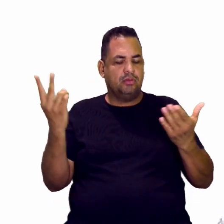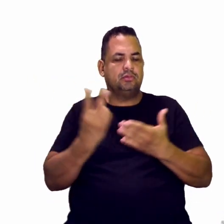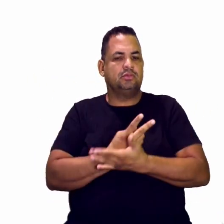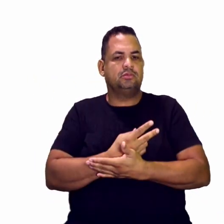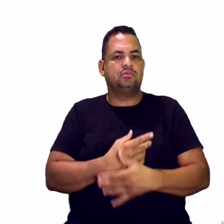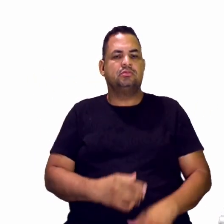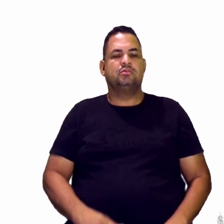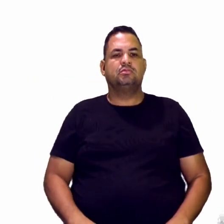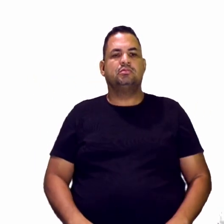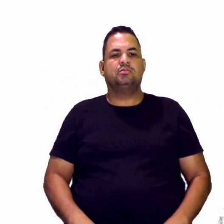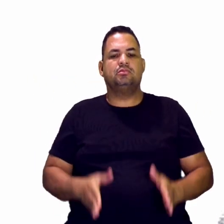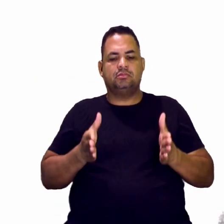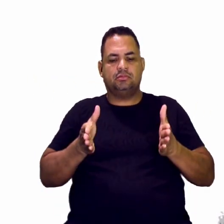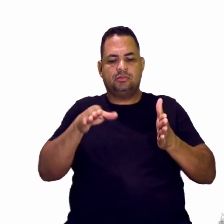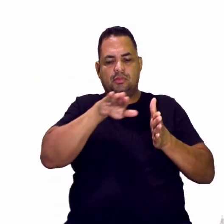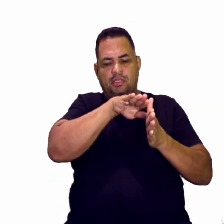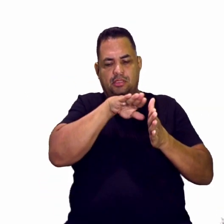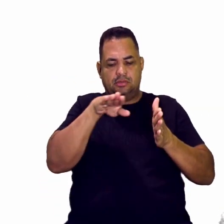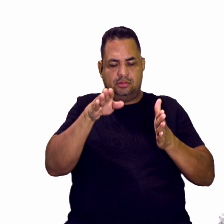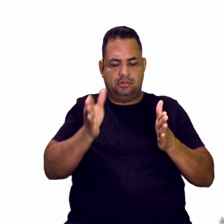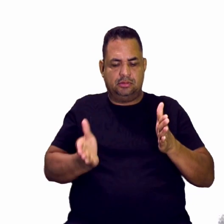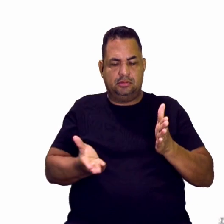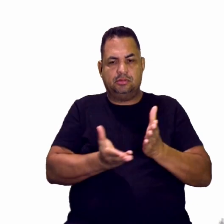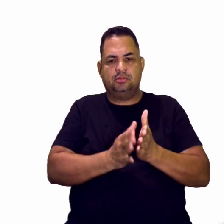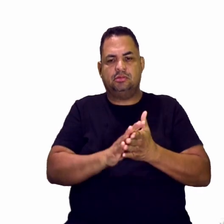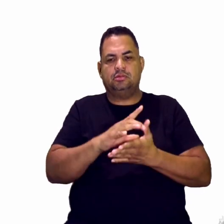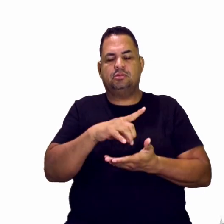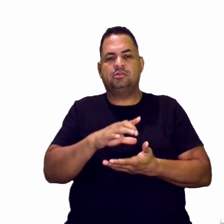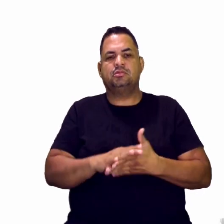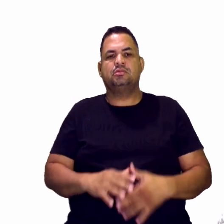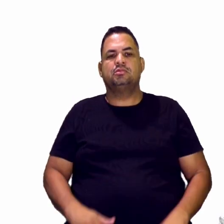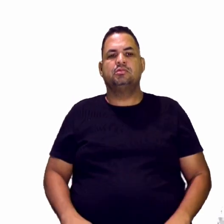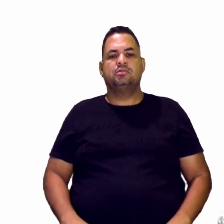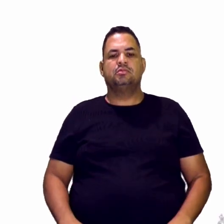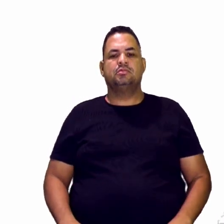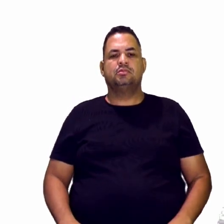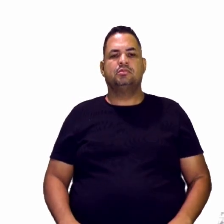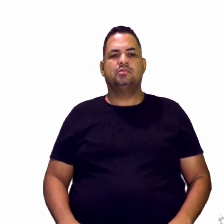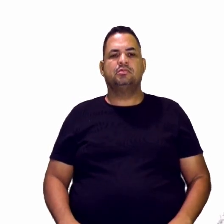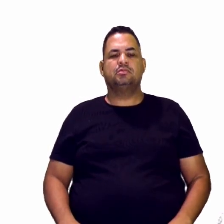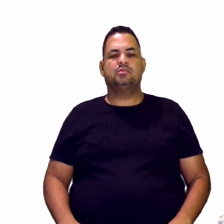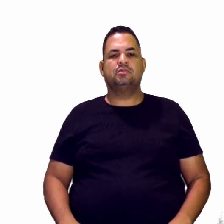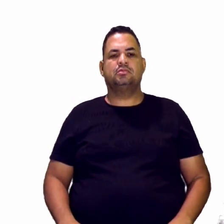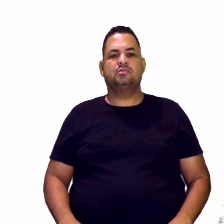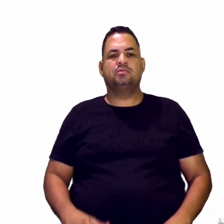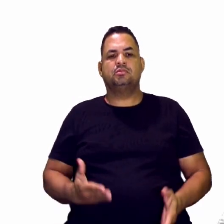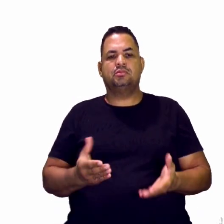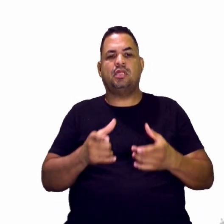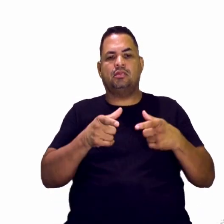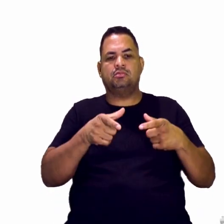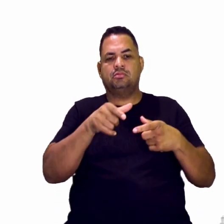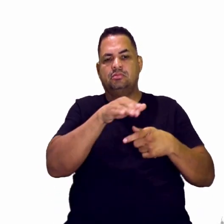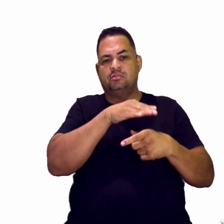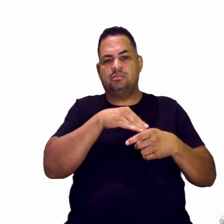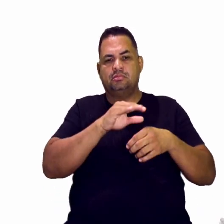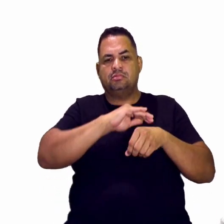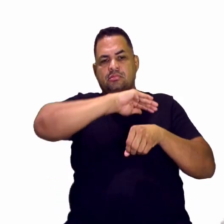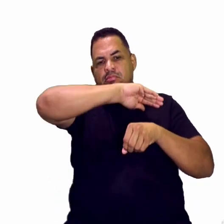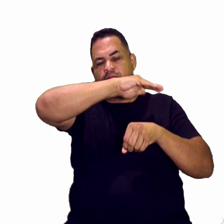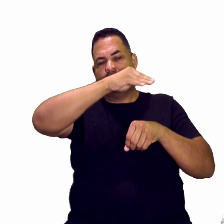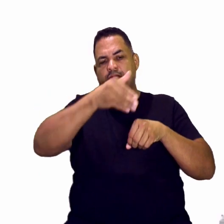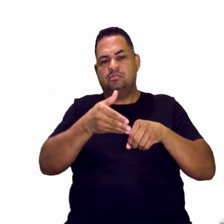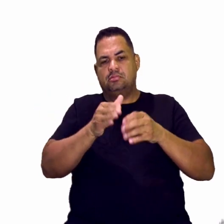né? As paredes celulares são mais resistentes do que a membrana. Então, localizada na região